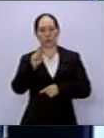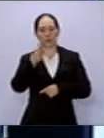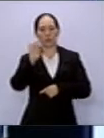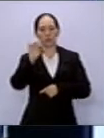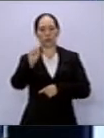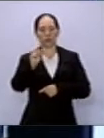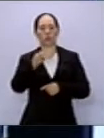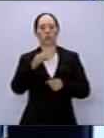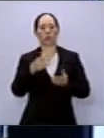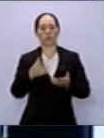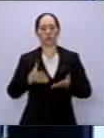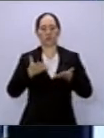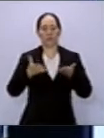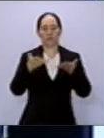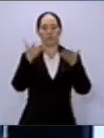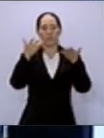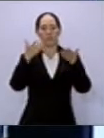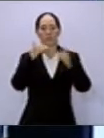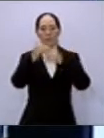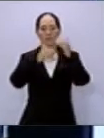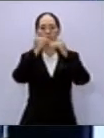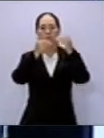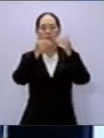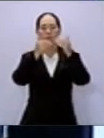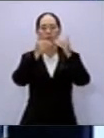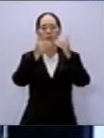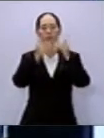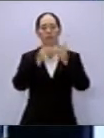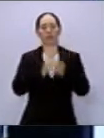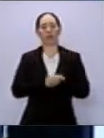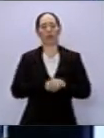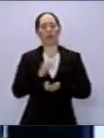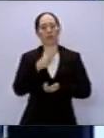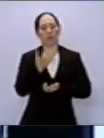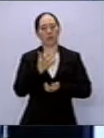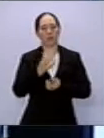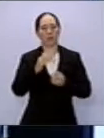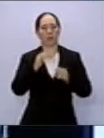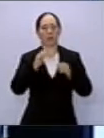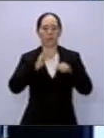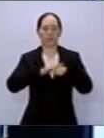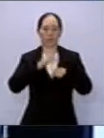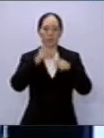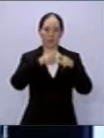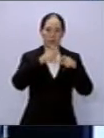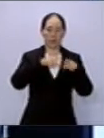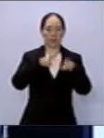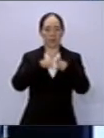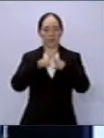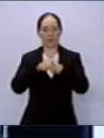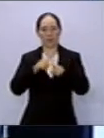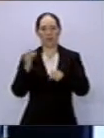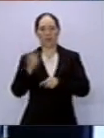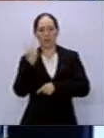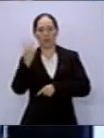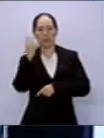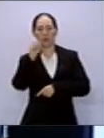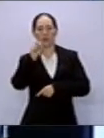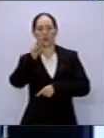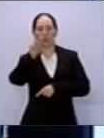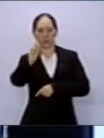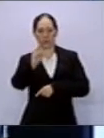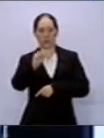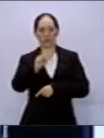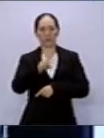serviço de todos os horários brasileira então além de termos mais médicos sendo que valorizaram o SUS é uma